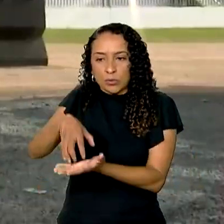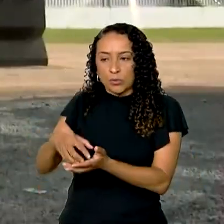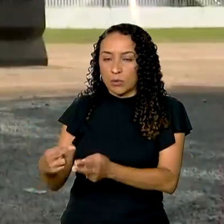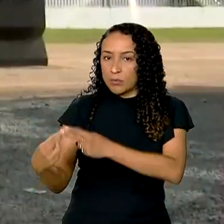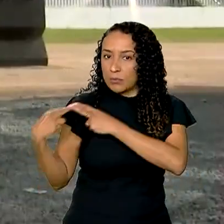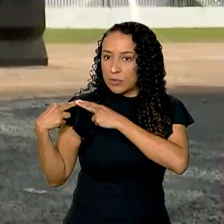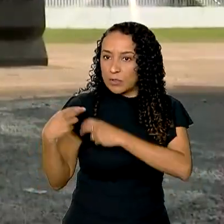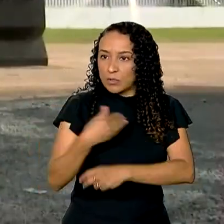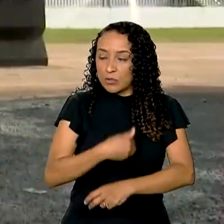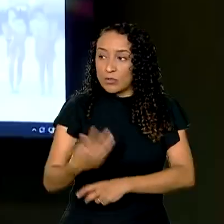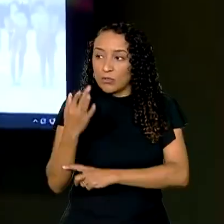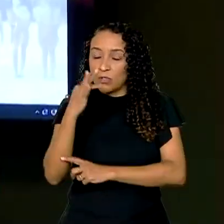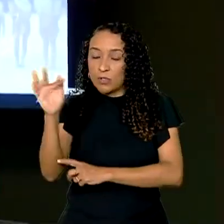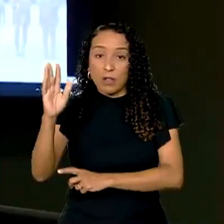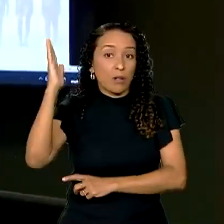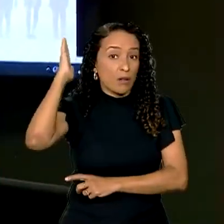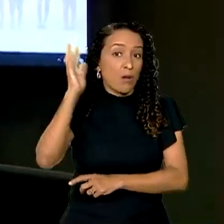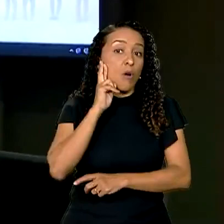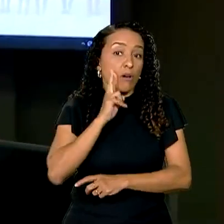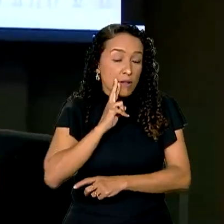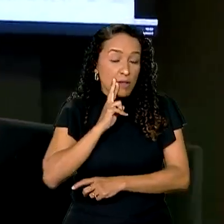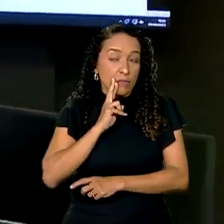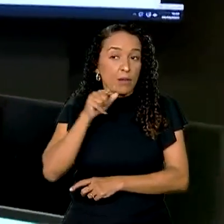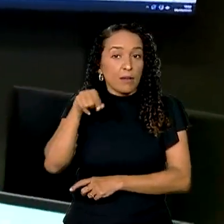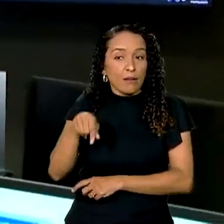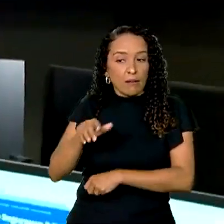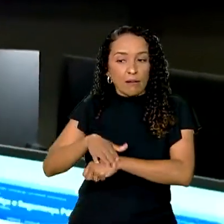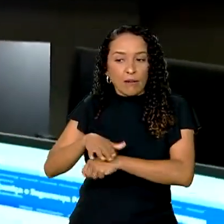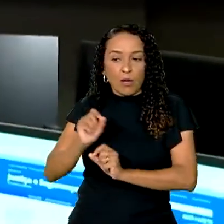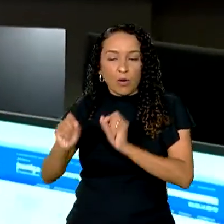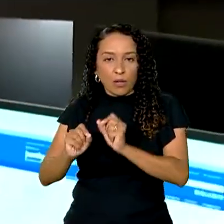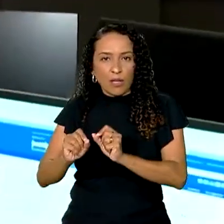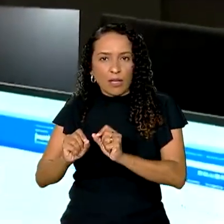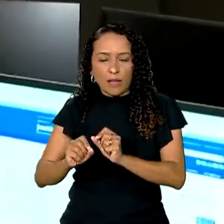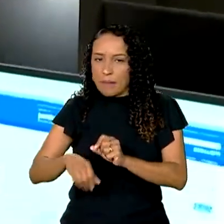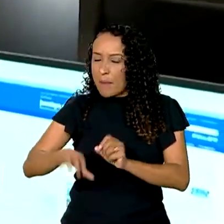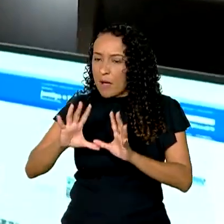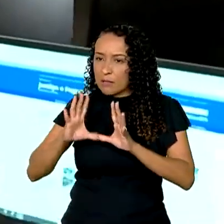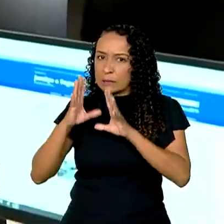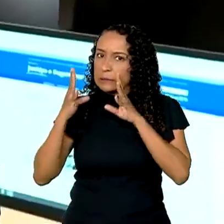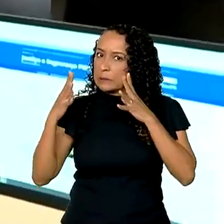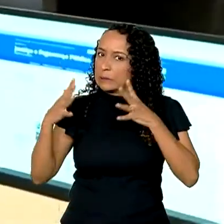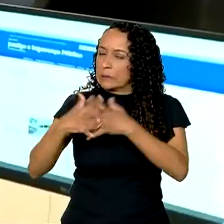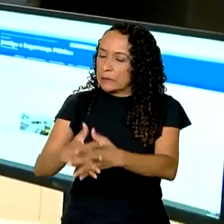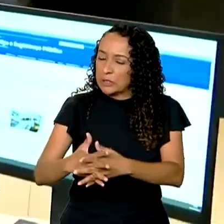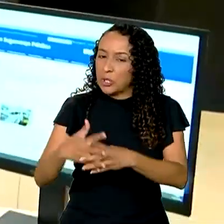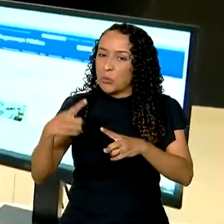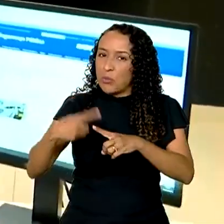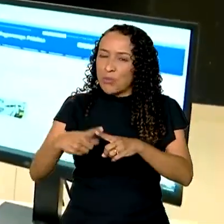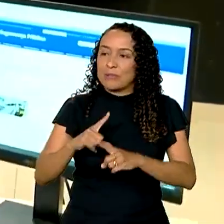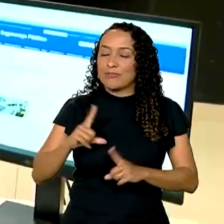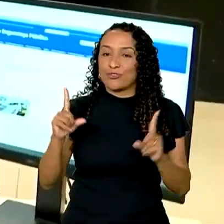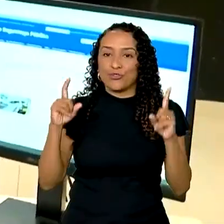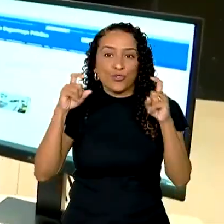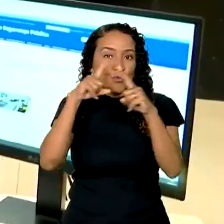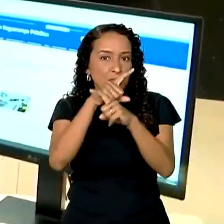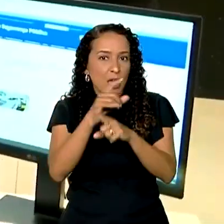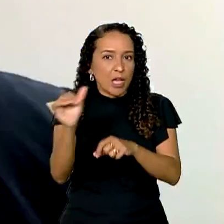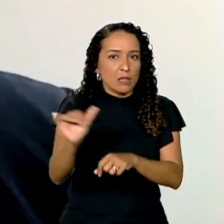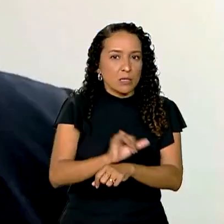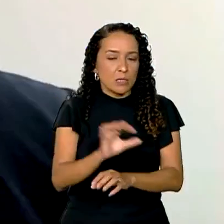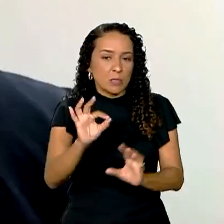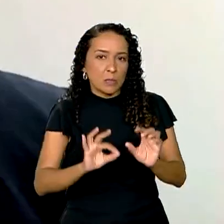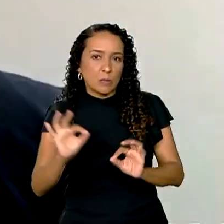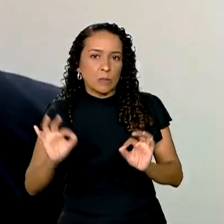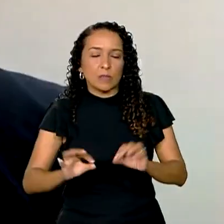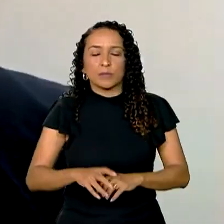federal em Roraima. Esta operação será uma das mais complexas por conta das dificuldades logísticas.